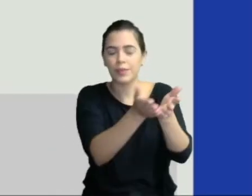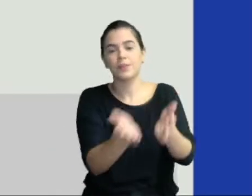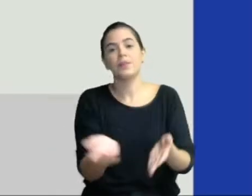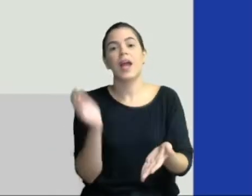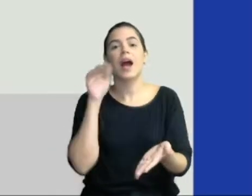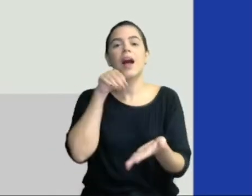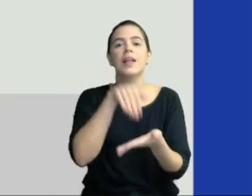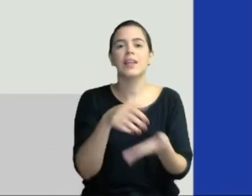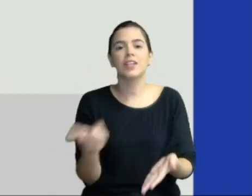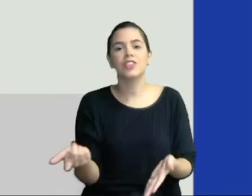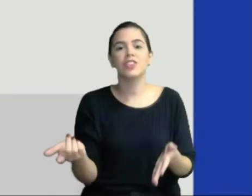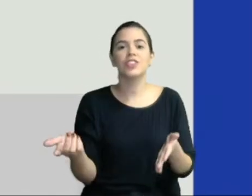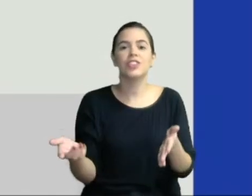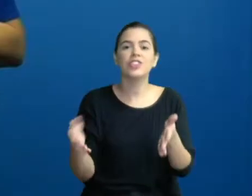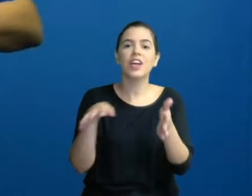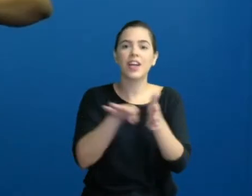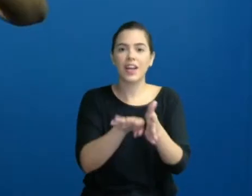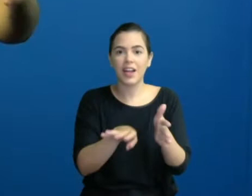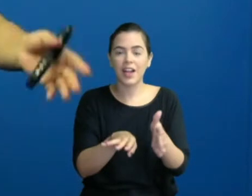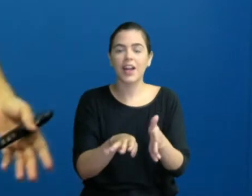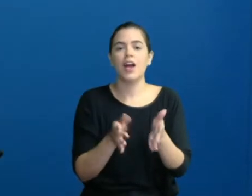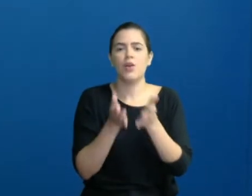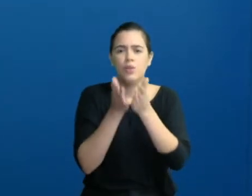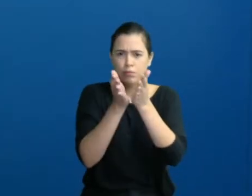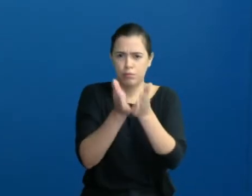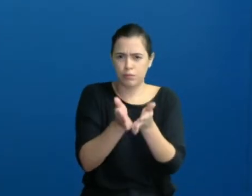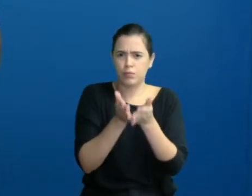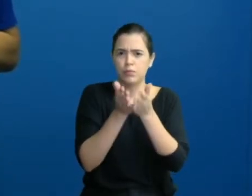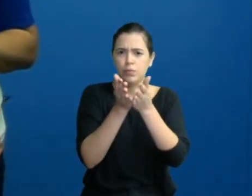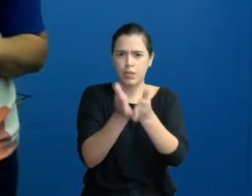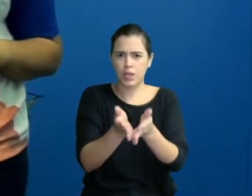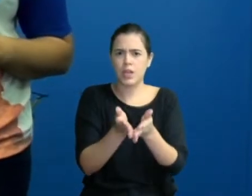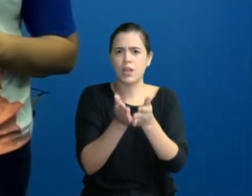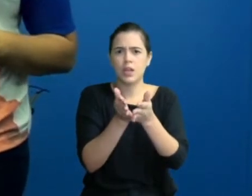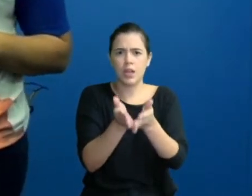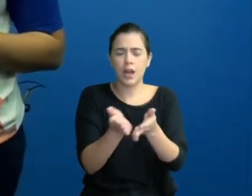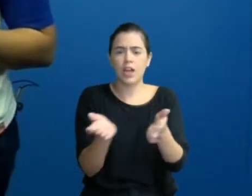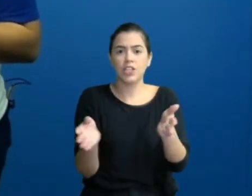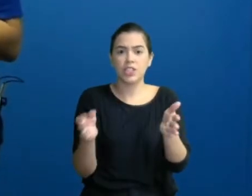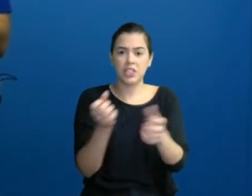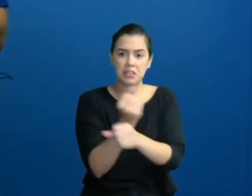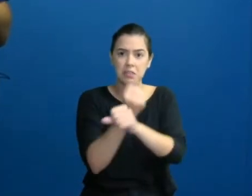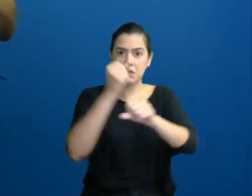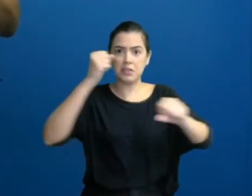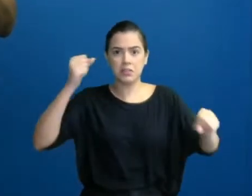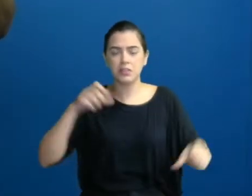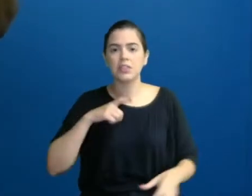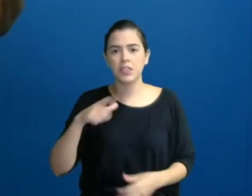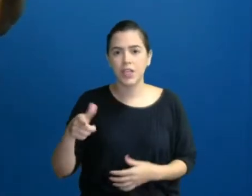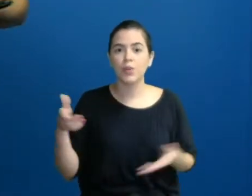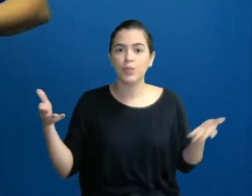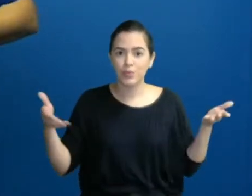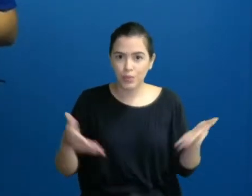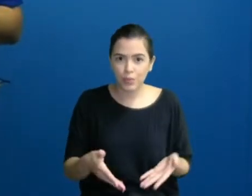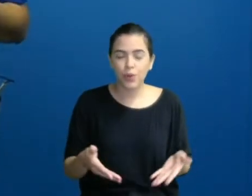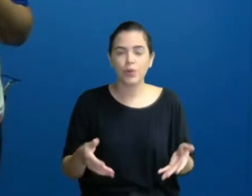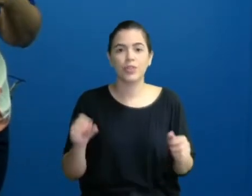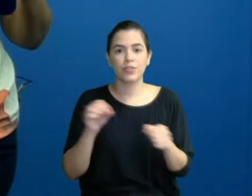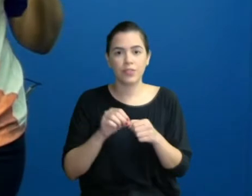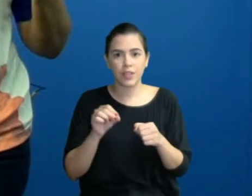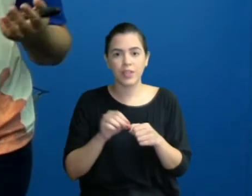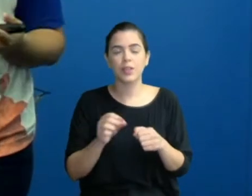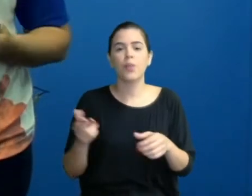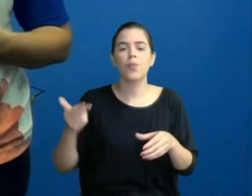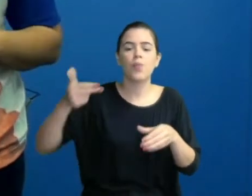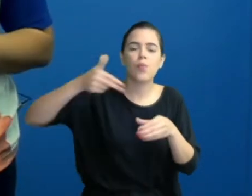chegar aos navios motorizados, as grandes embarcações que nós temos hoje, tá certo? Muitas vezes movidas, inclusive, por